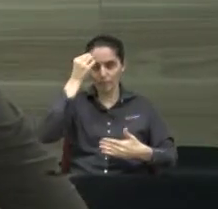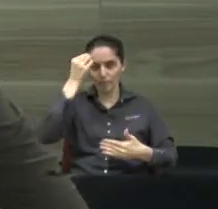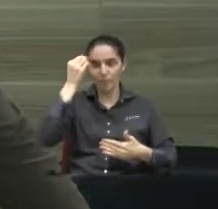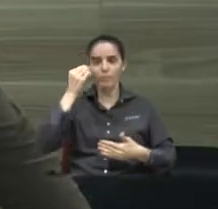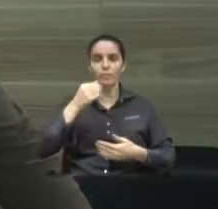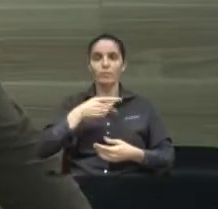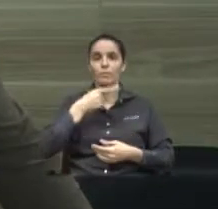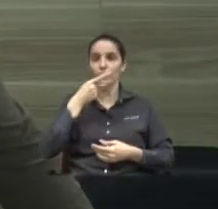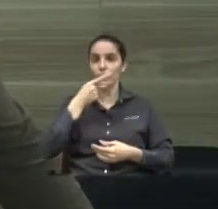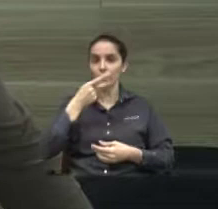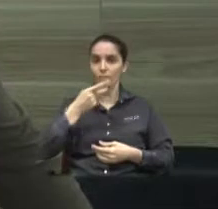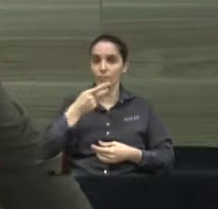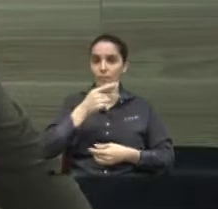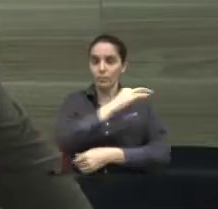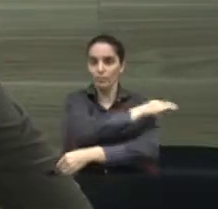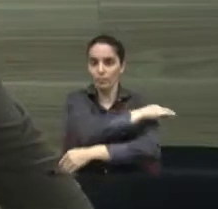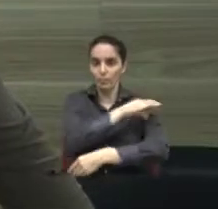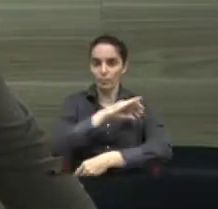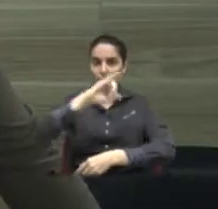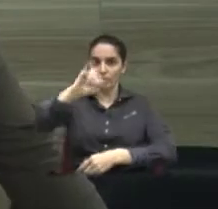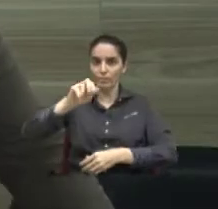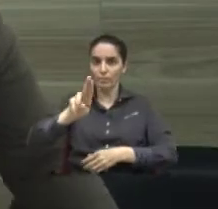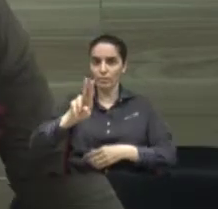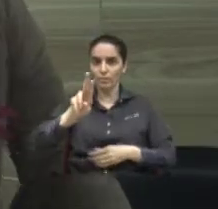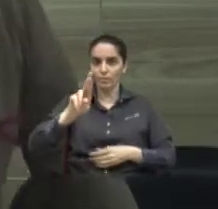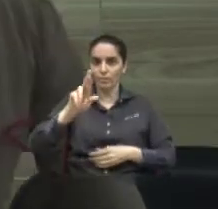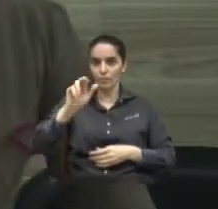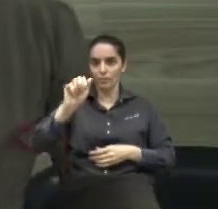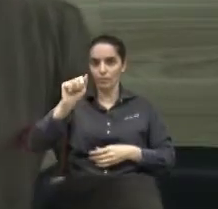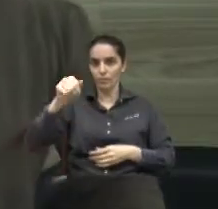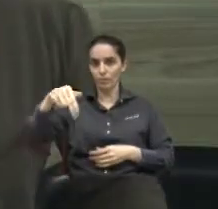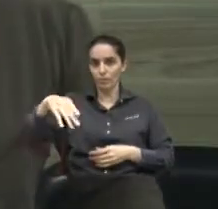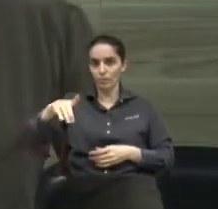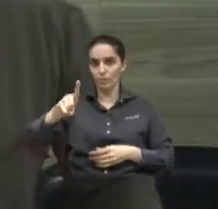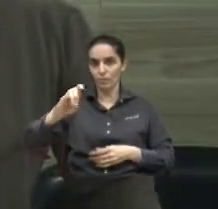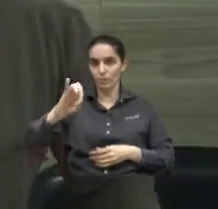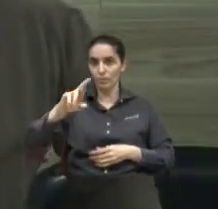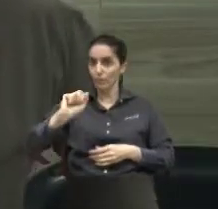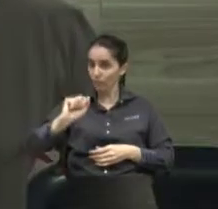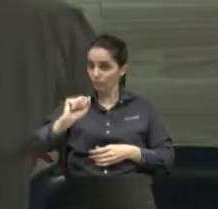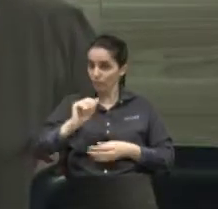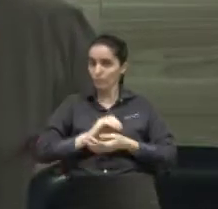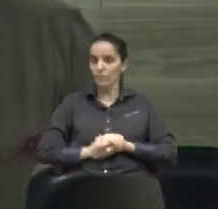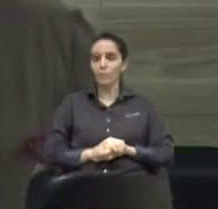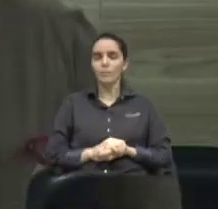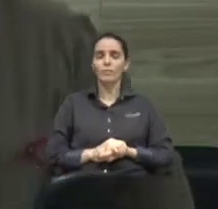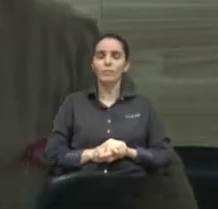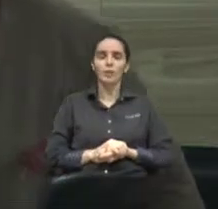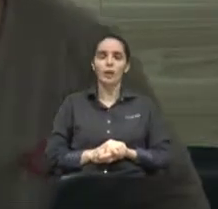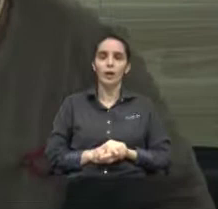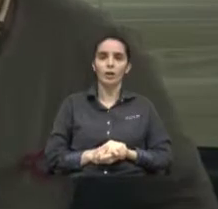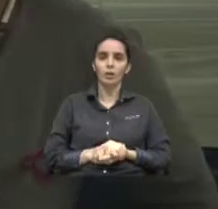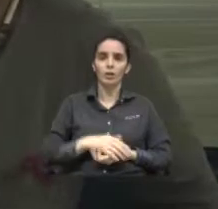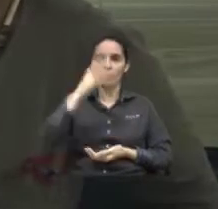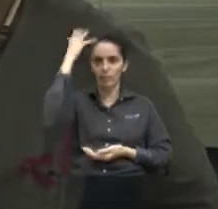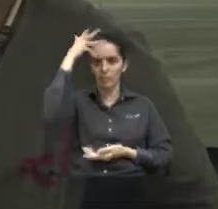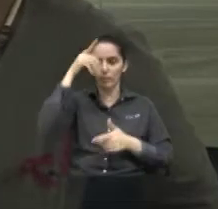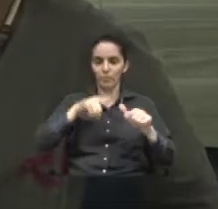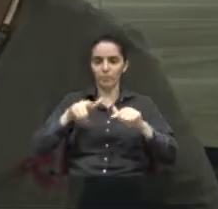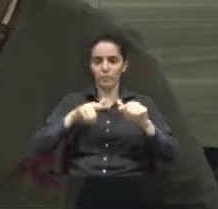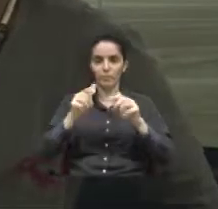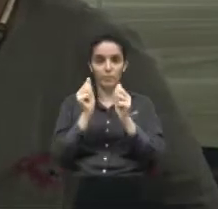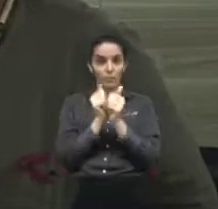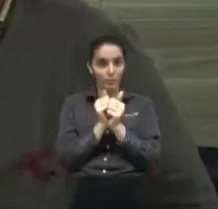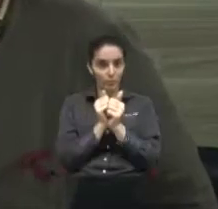do doutor Jurandir, com quem eu trabalhava na época. E desde o doutor Jurandir da Paixão